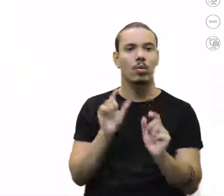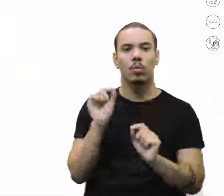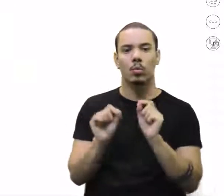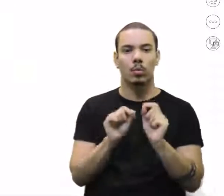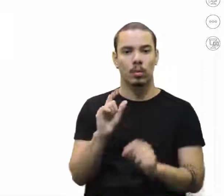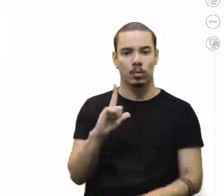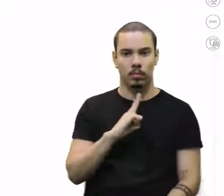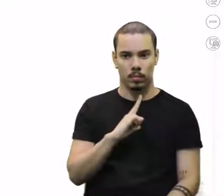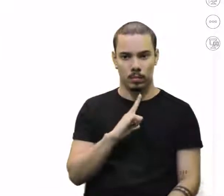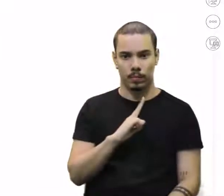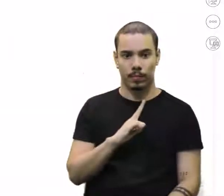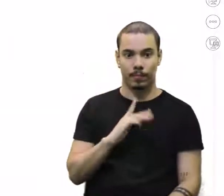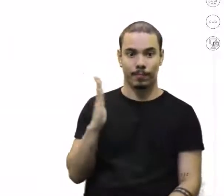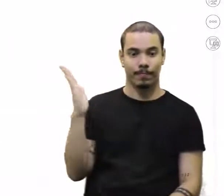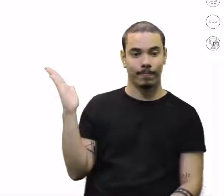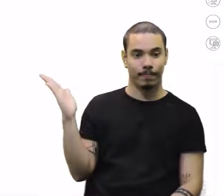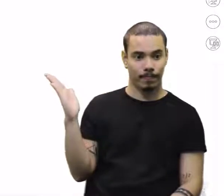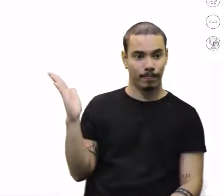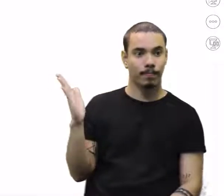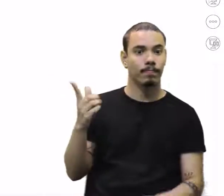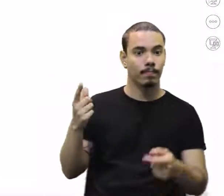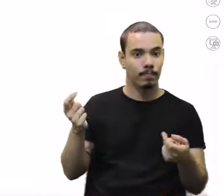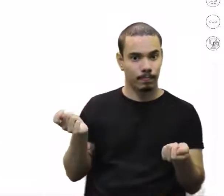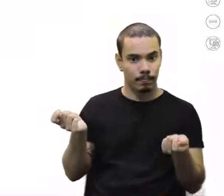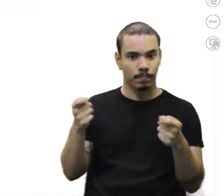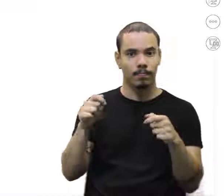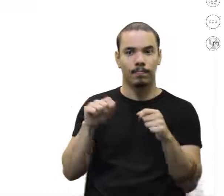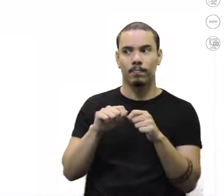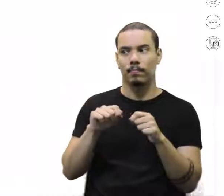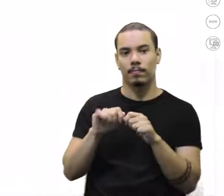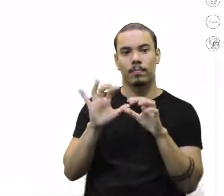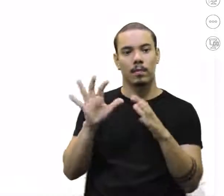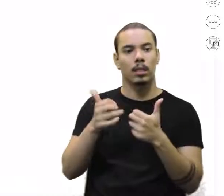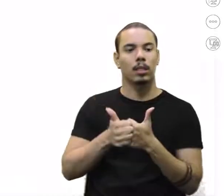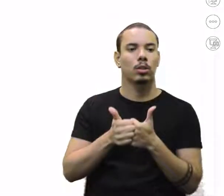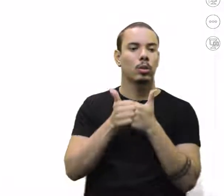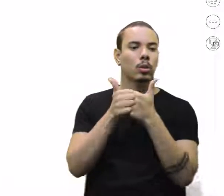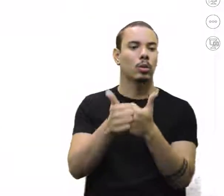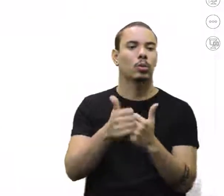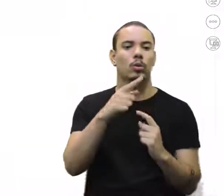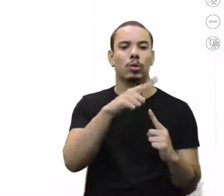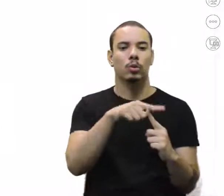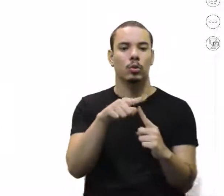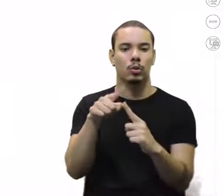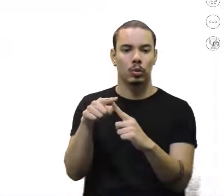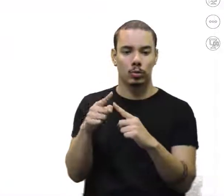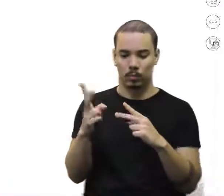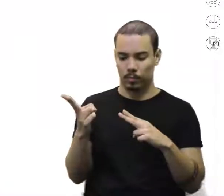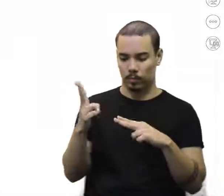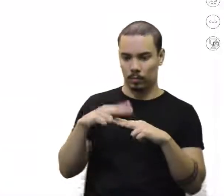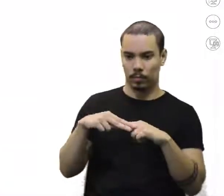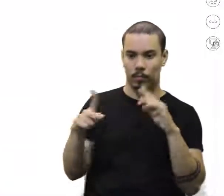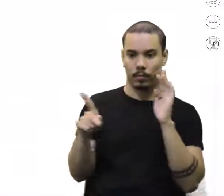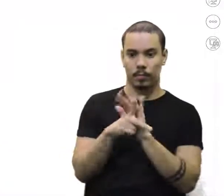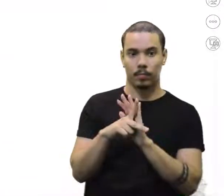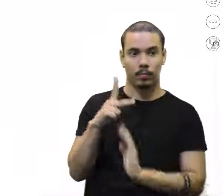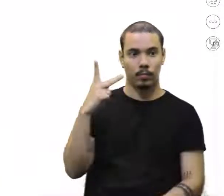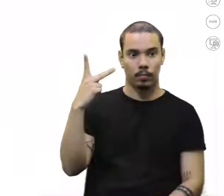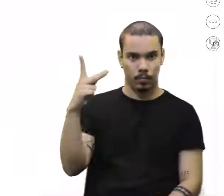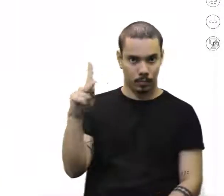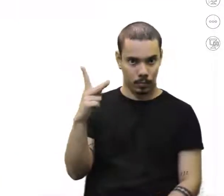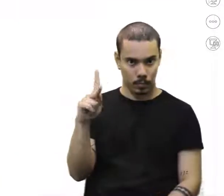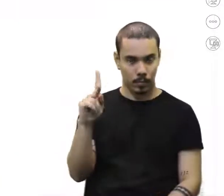temos? Nós podemos classificar a cadeia de acordo com o tipo de fechamento dela, e aí